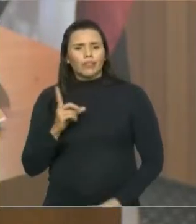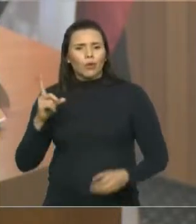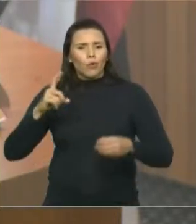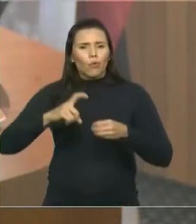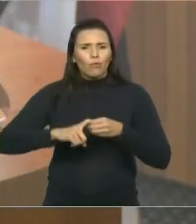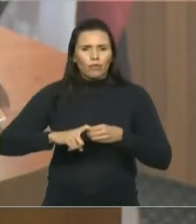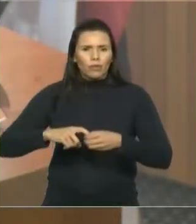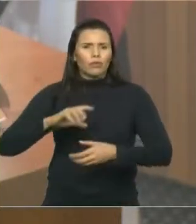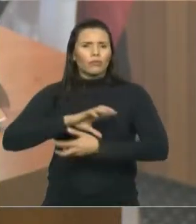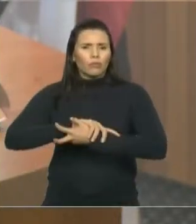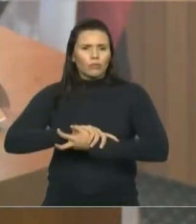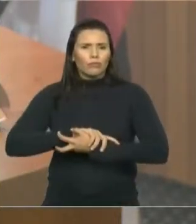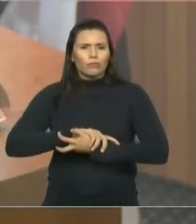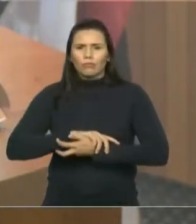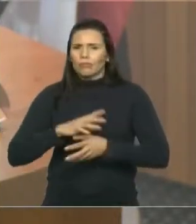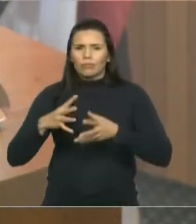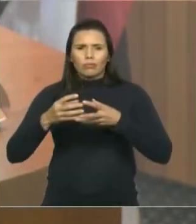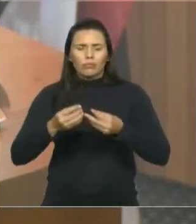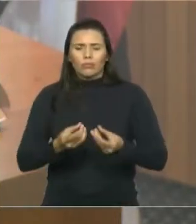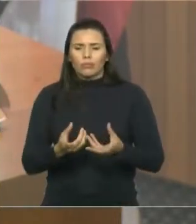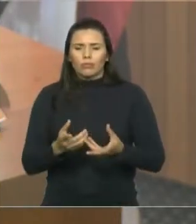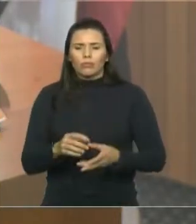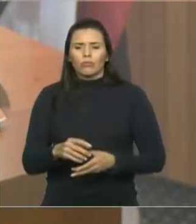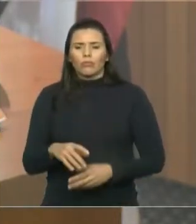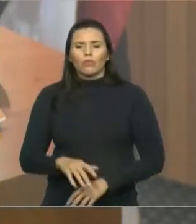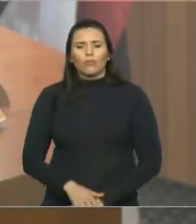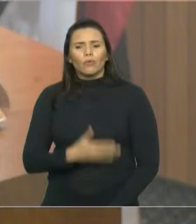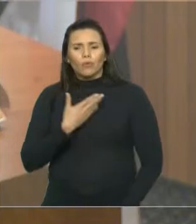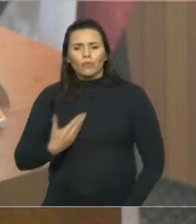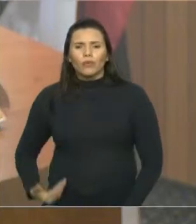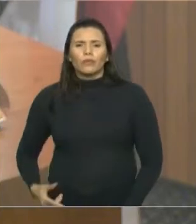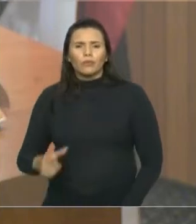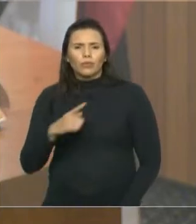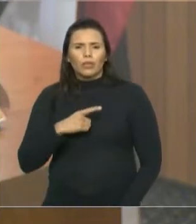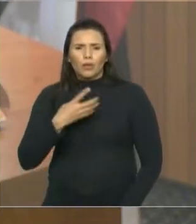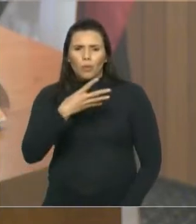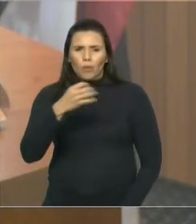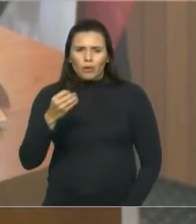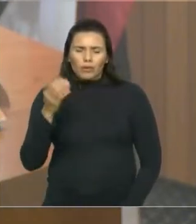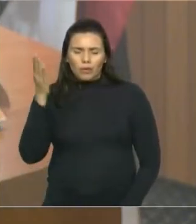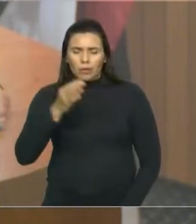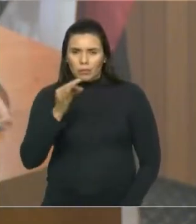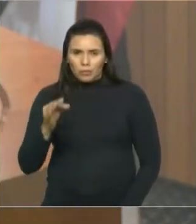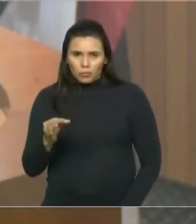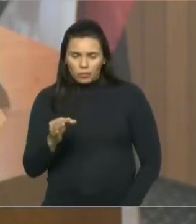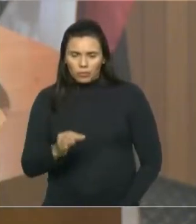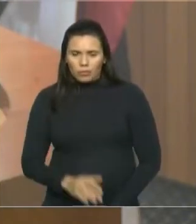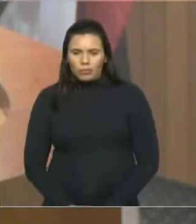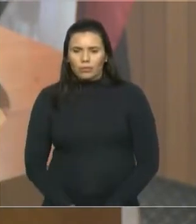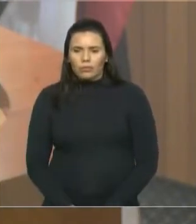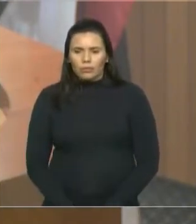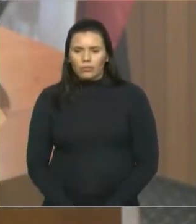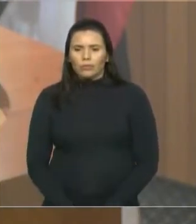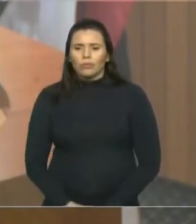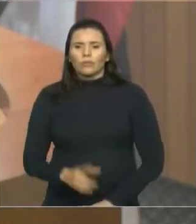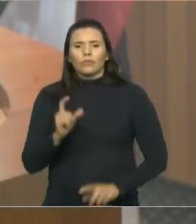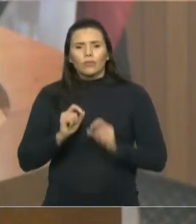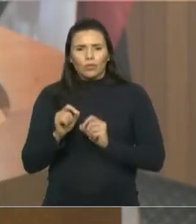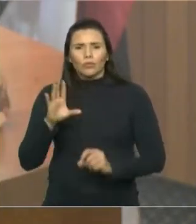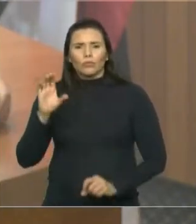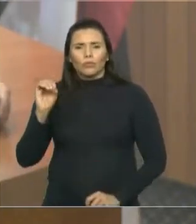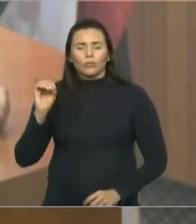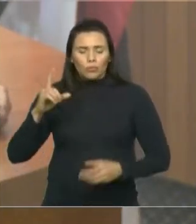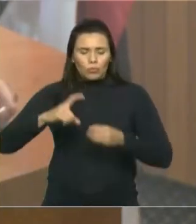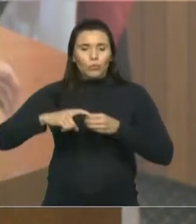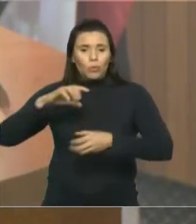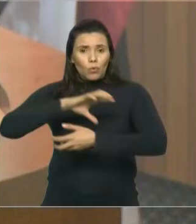acontece o seguinte, o Estado ele detém 40% do consórcio, deputado Zé Gentil, e os